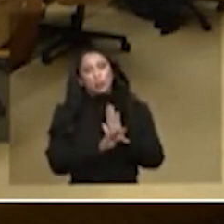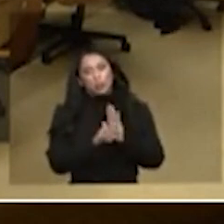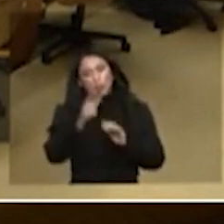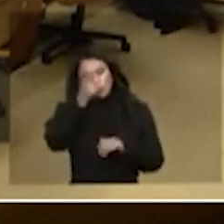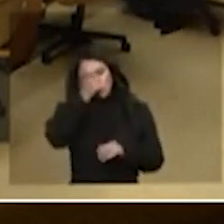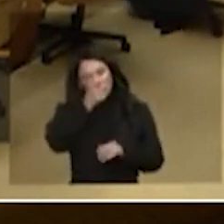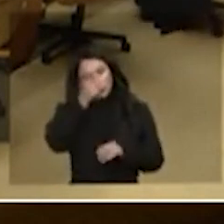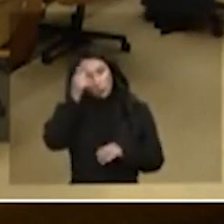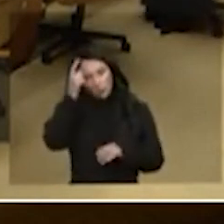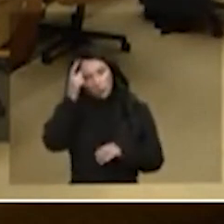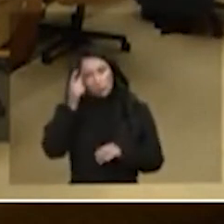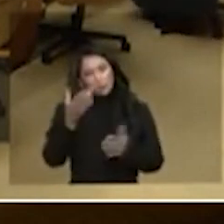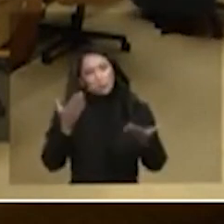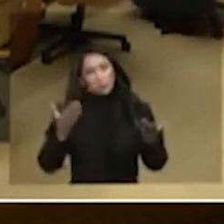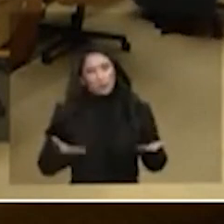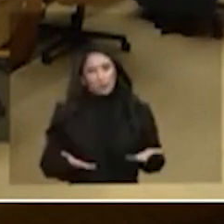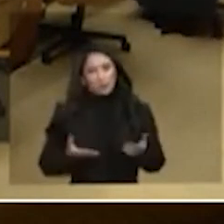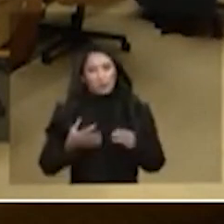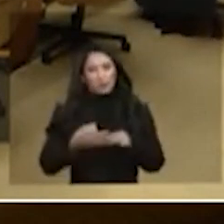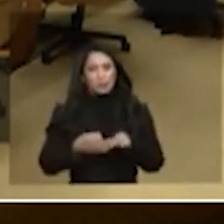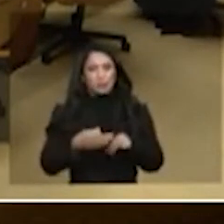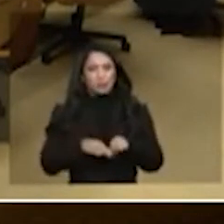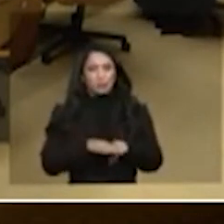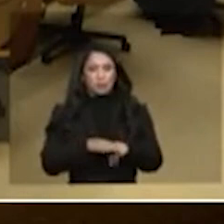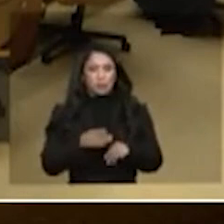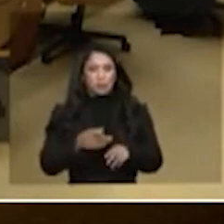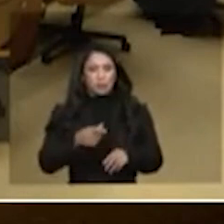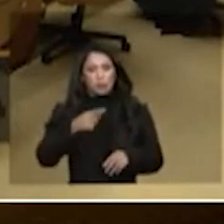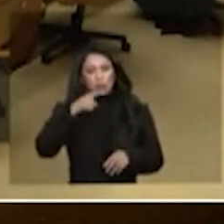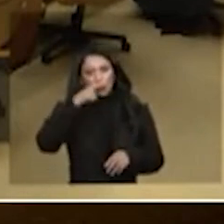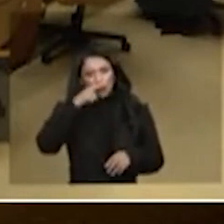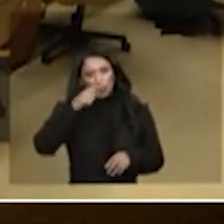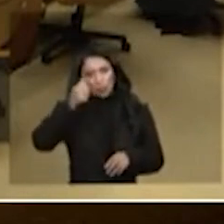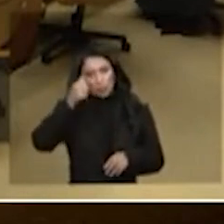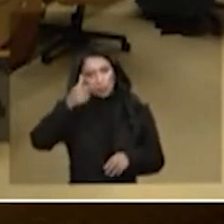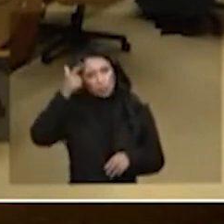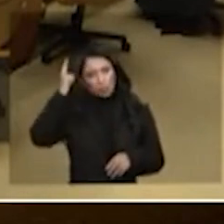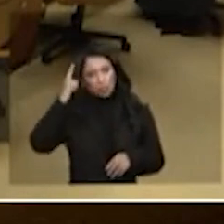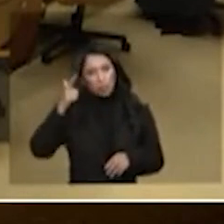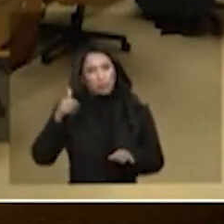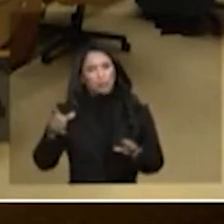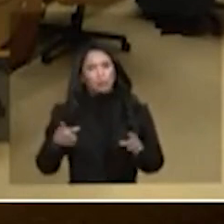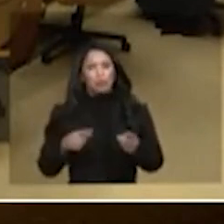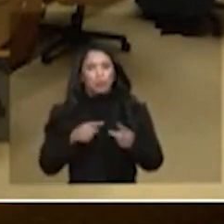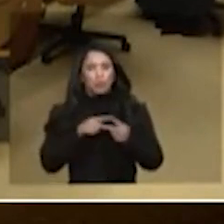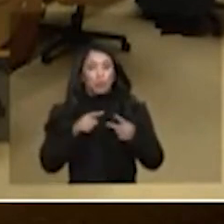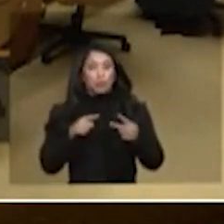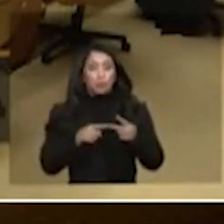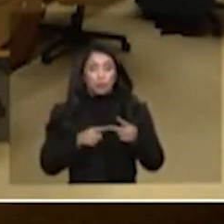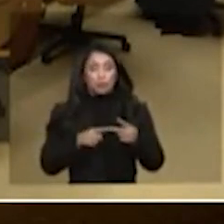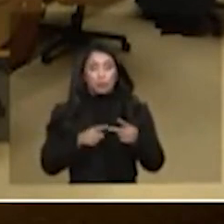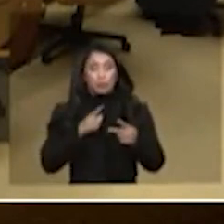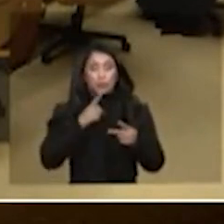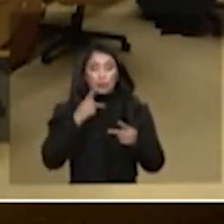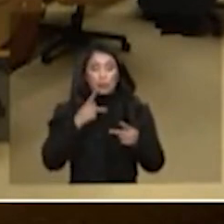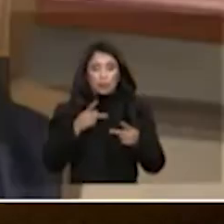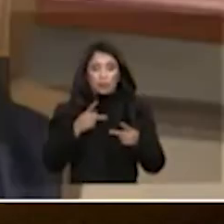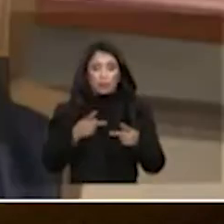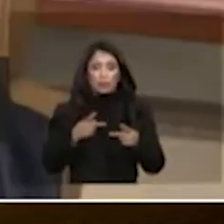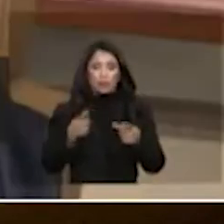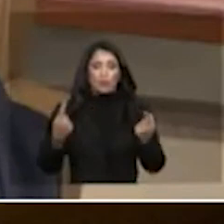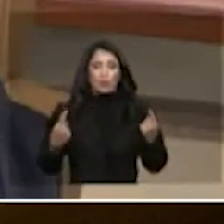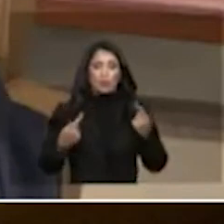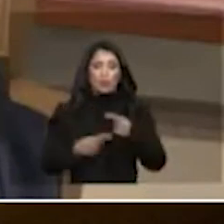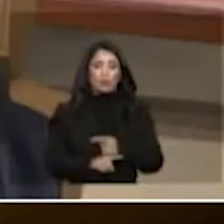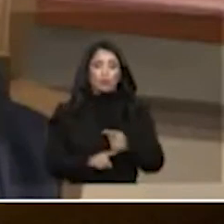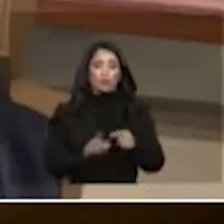E, ao meu ver, está nulo, está contaminado, como eu estou dizendo. Então, o correto, o justo seria soltar todos